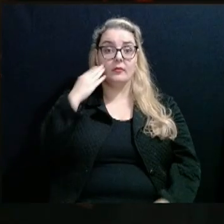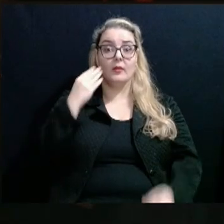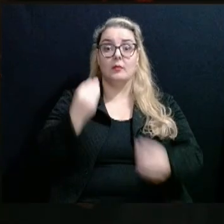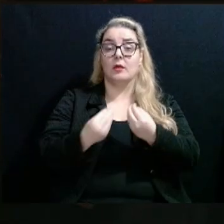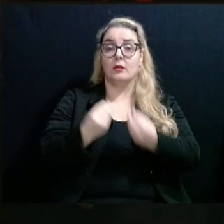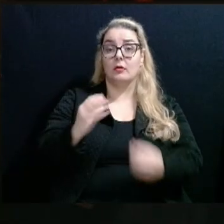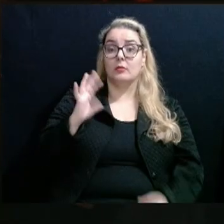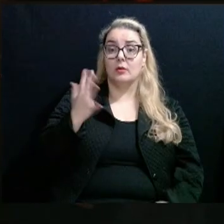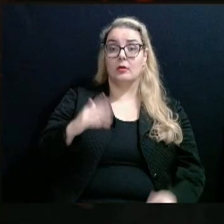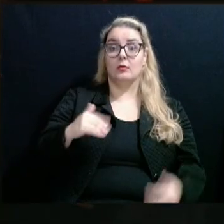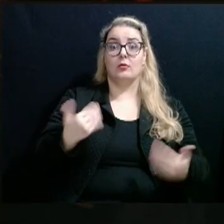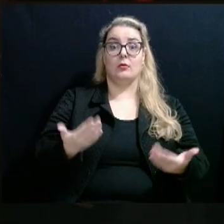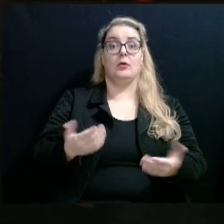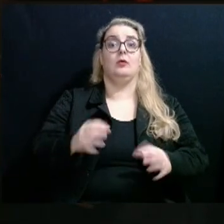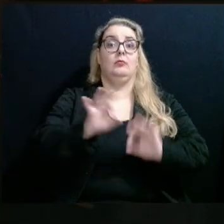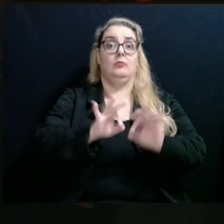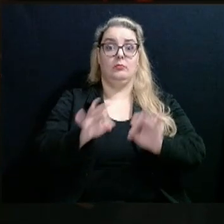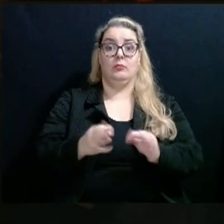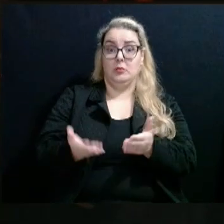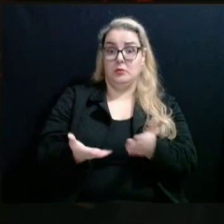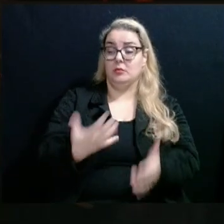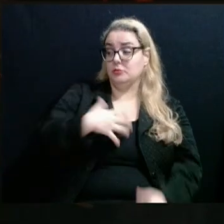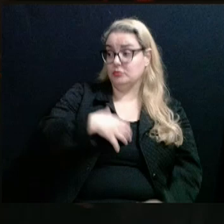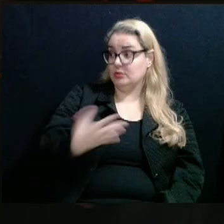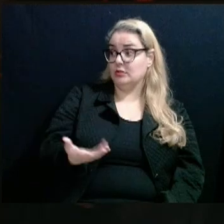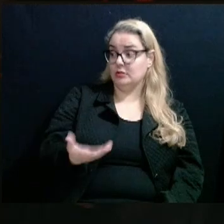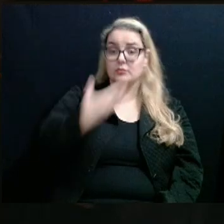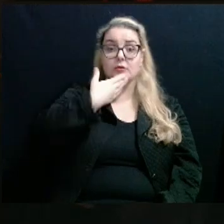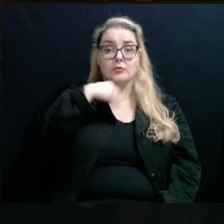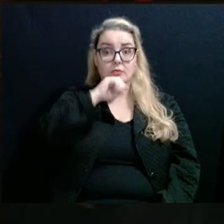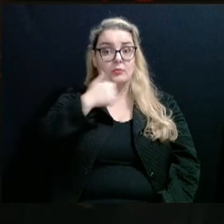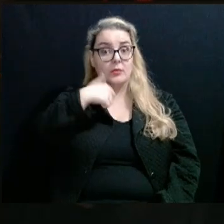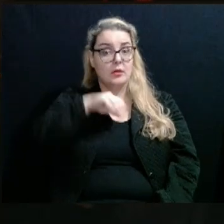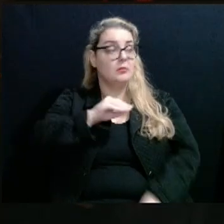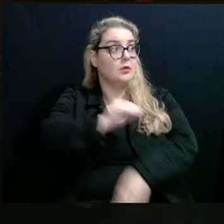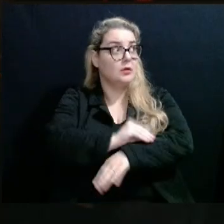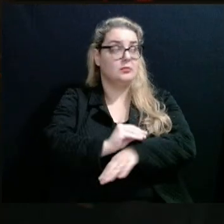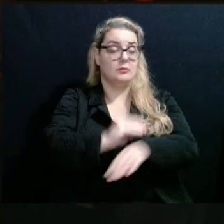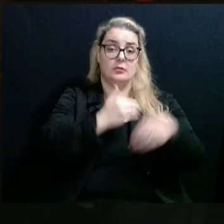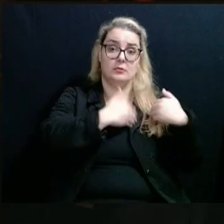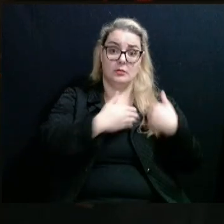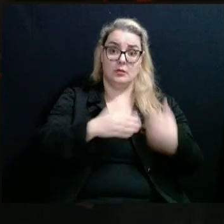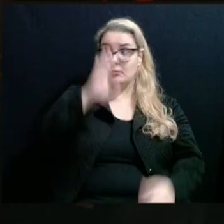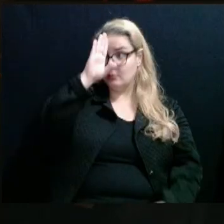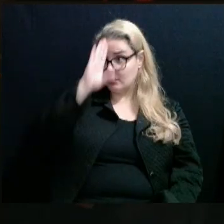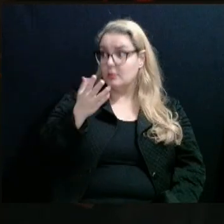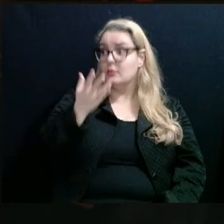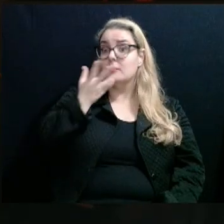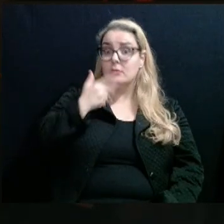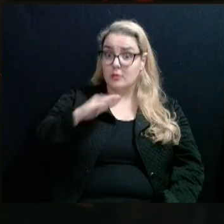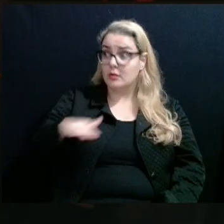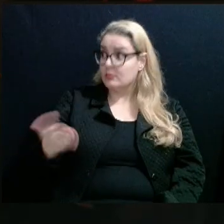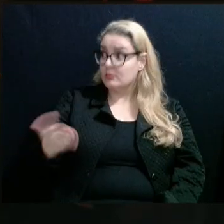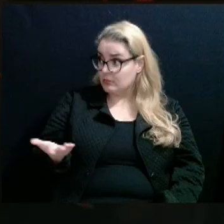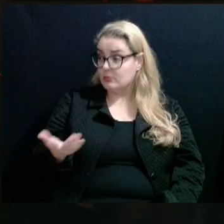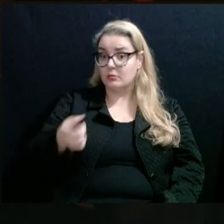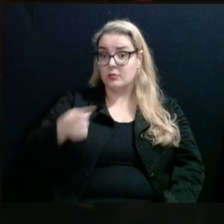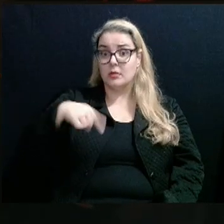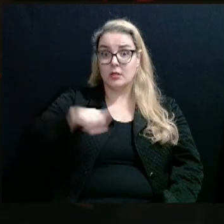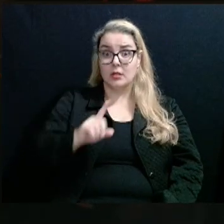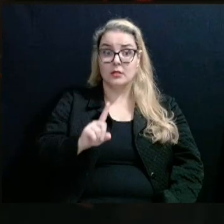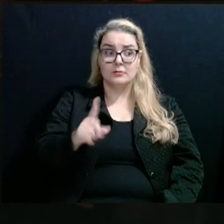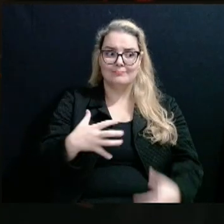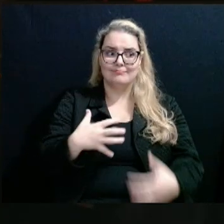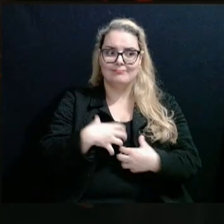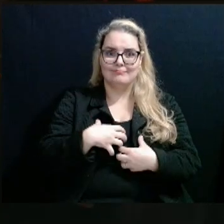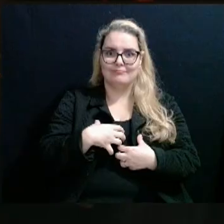planejamento, o manejo, né? Que os pais e cuidadores devem ter, principalmente com as crianças, para que elas não se sintam agredidas, né?